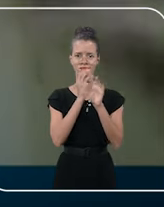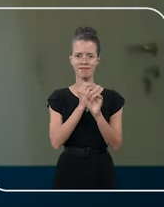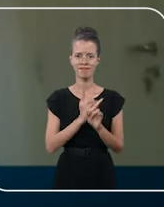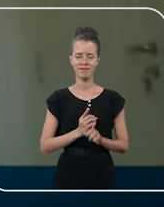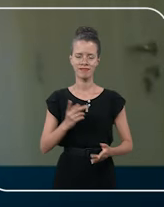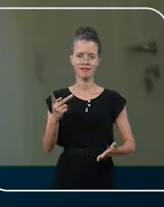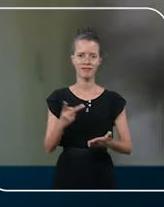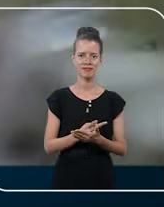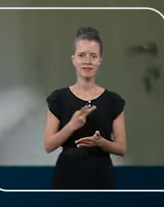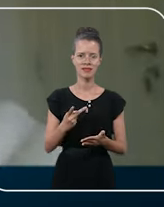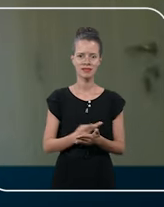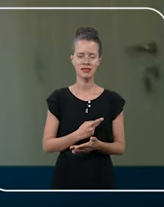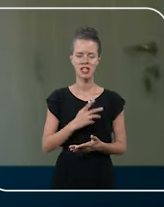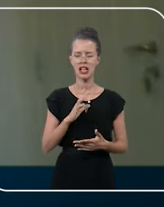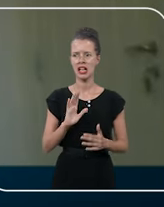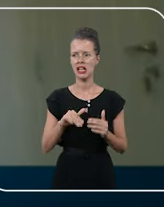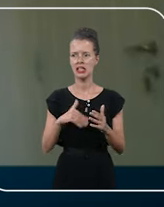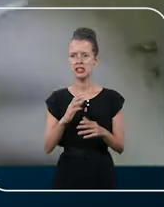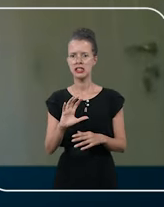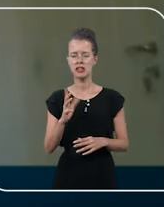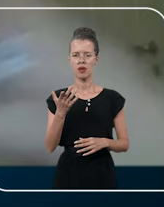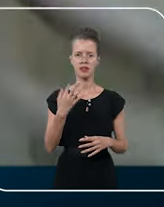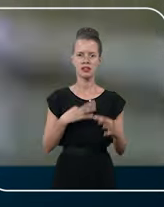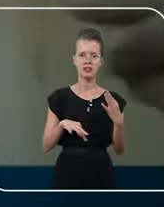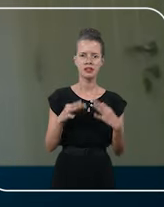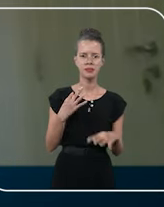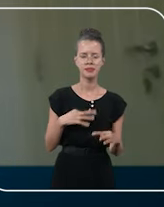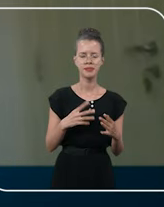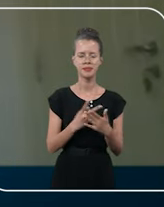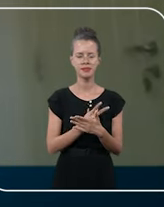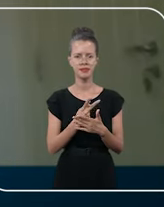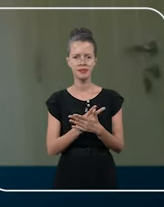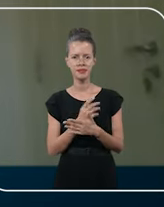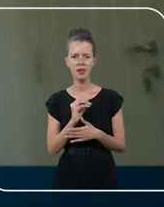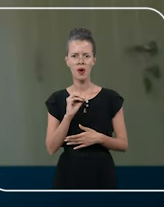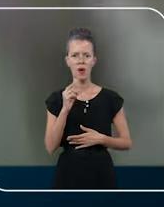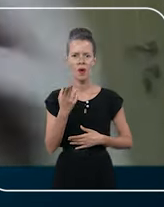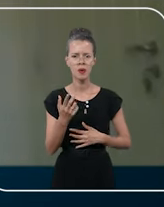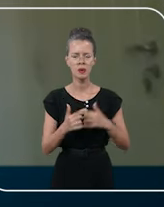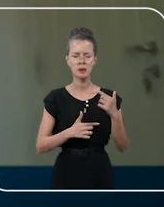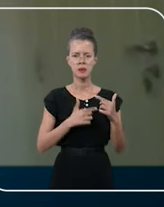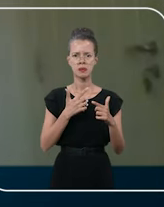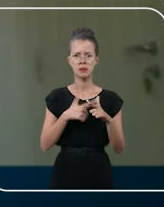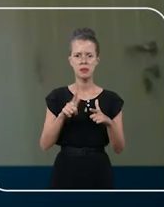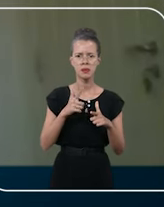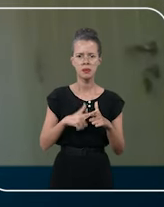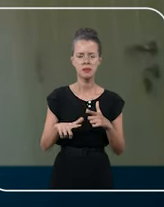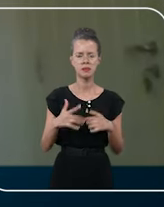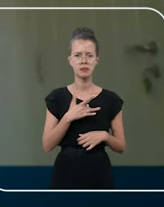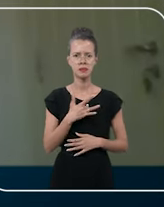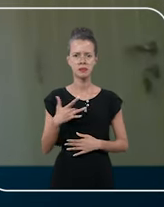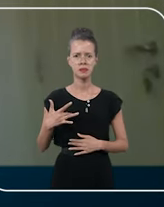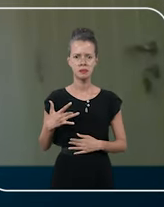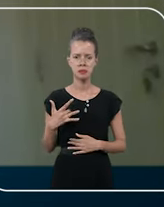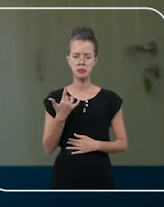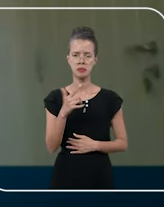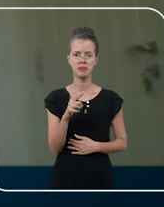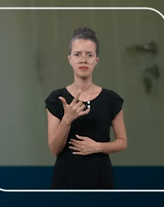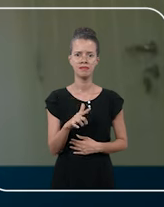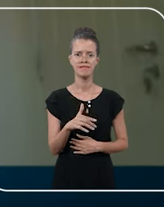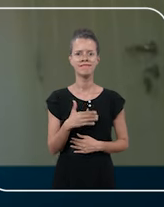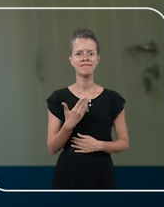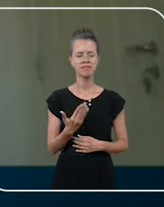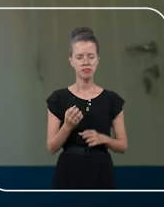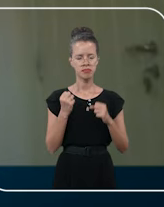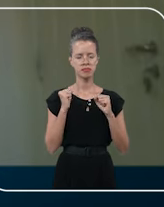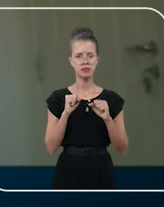um tratamento errado ou algum tipo de problema na saúde das pessoas, a gente pode aferir mesmo assim o dano quando